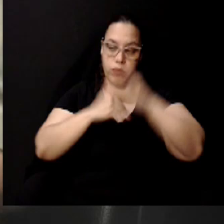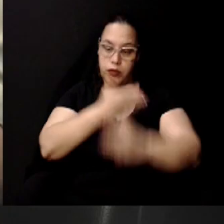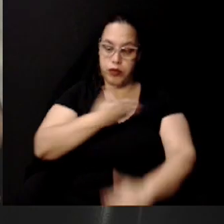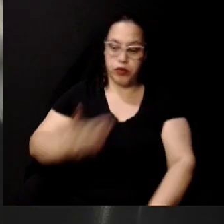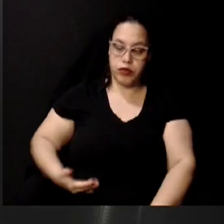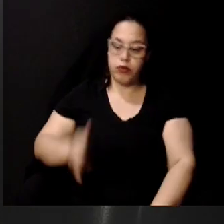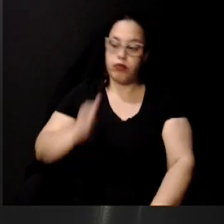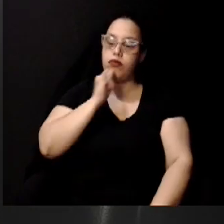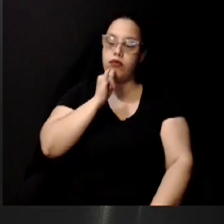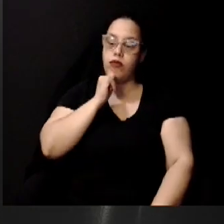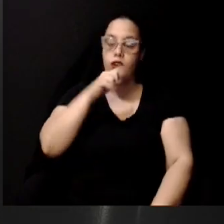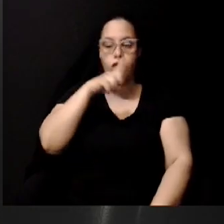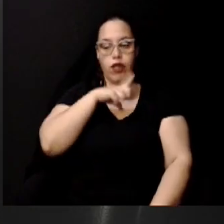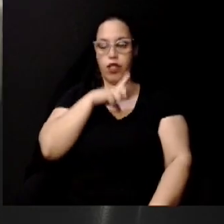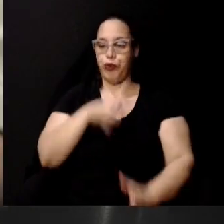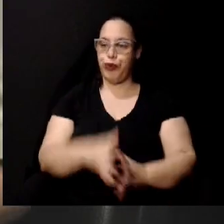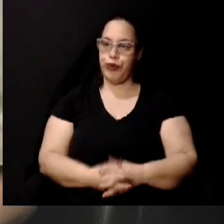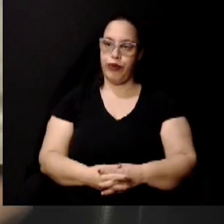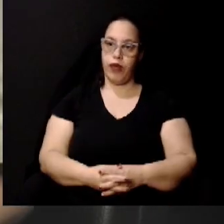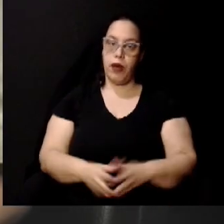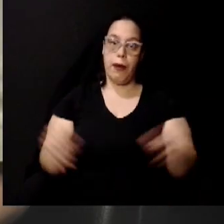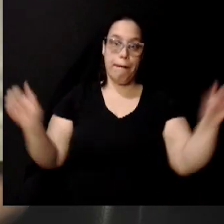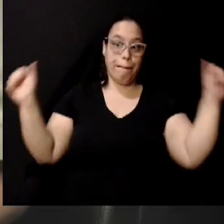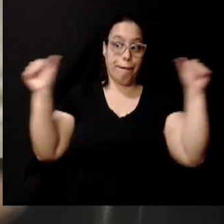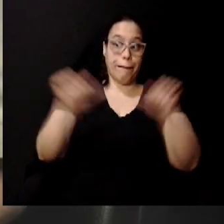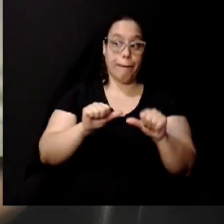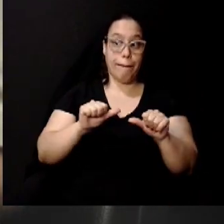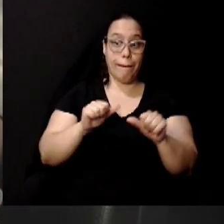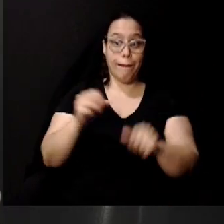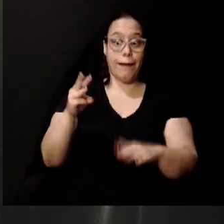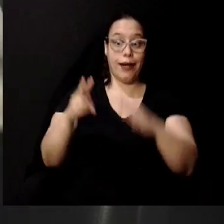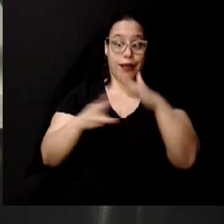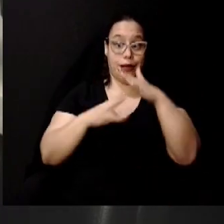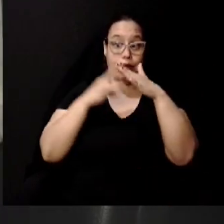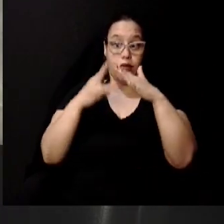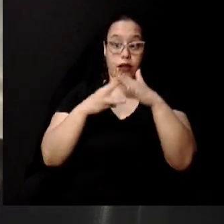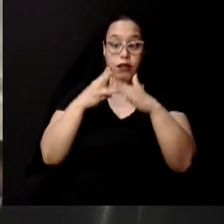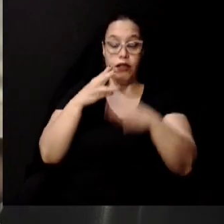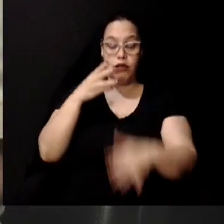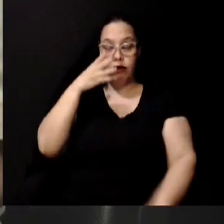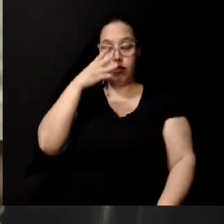isso. Isso é ainda pior com as terceirizadas. Porque as terceirizadas têm